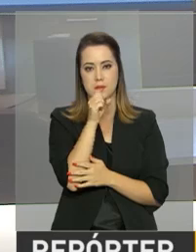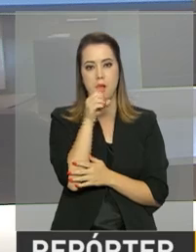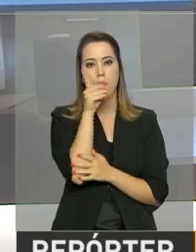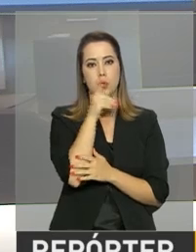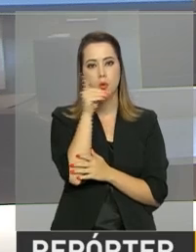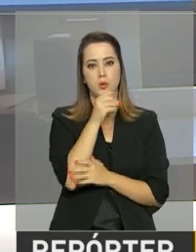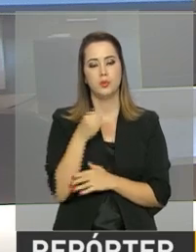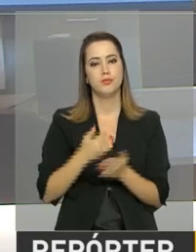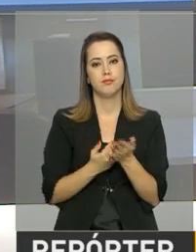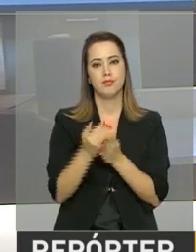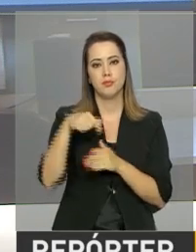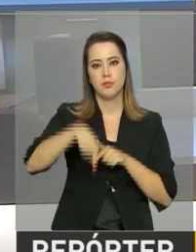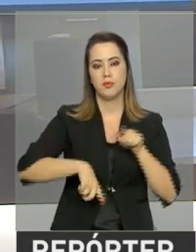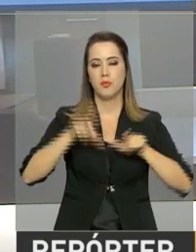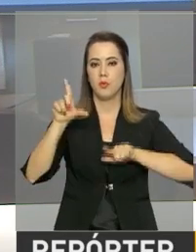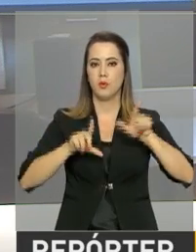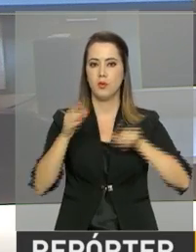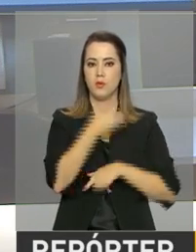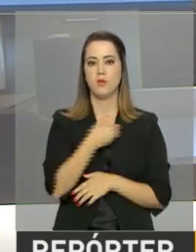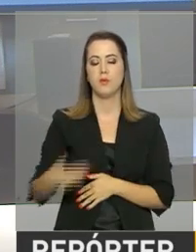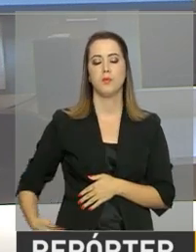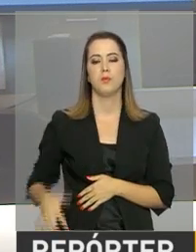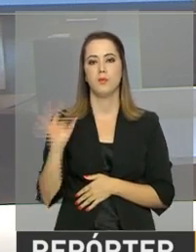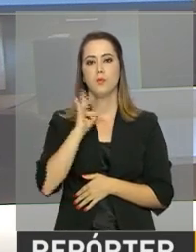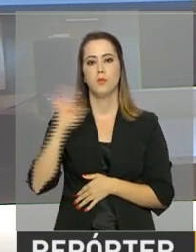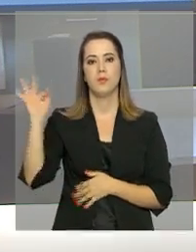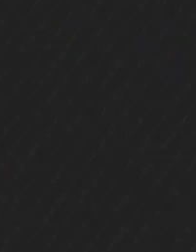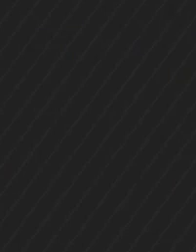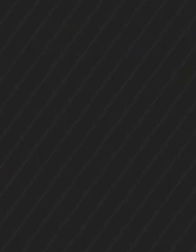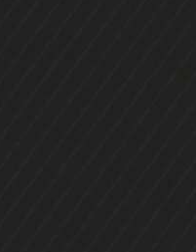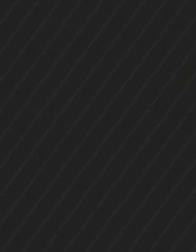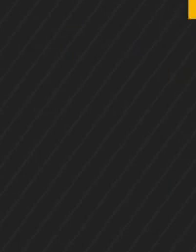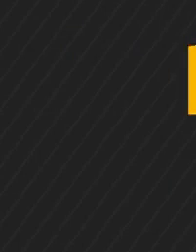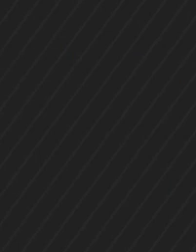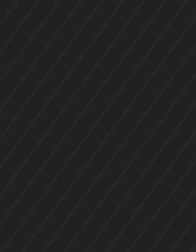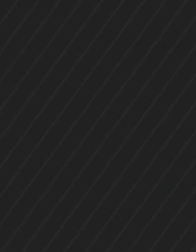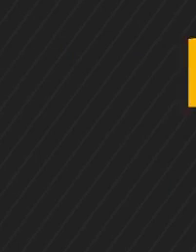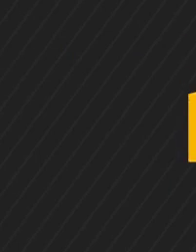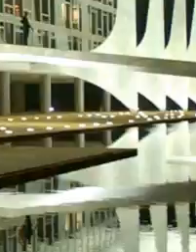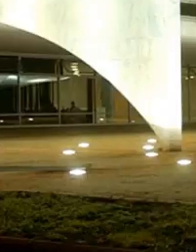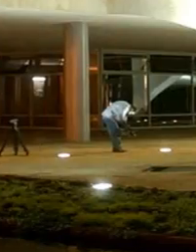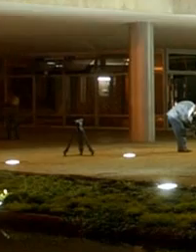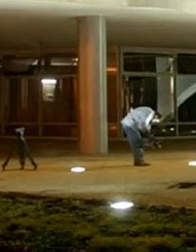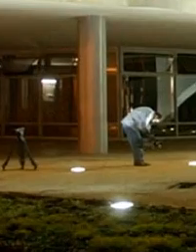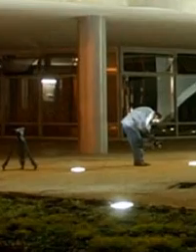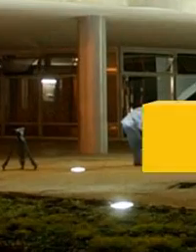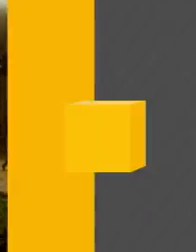e continue com a gente aqui na NBR, a TV do governo federal.